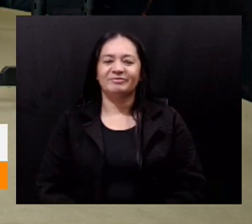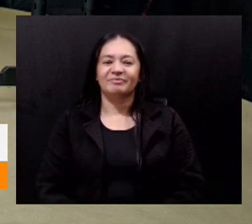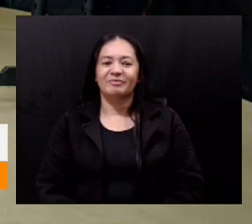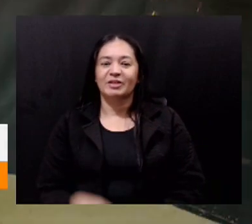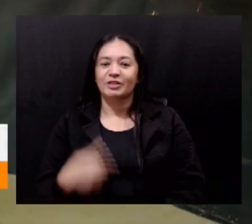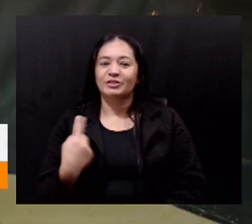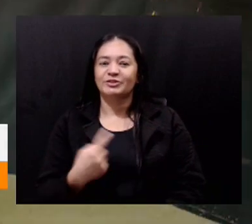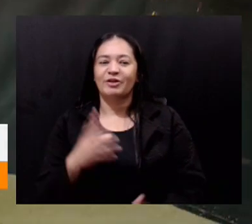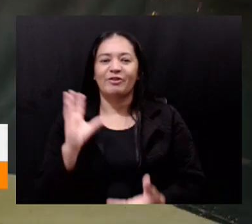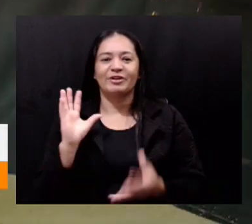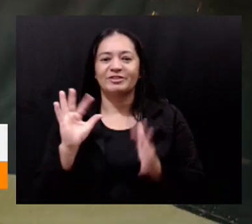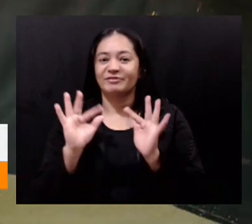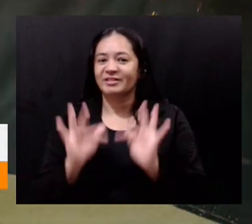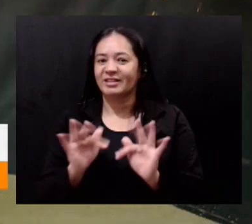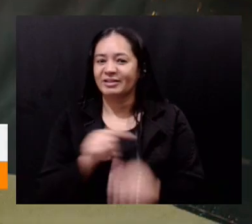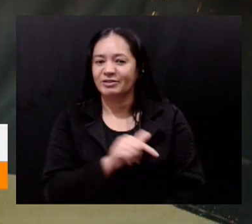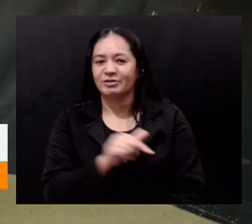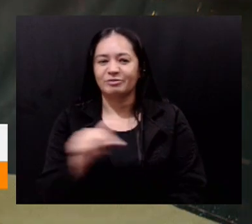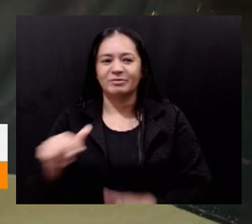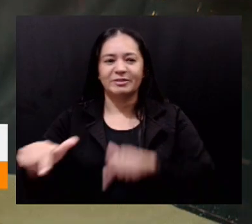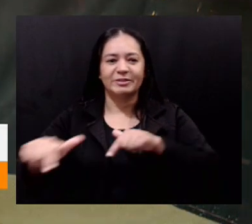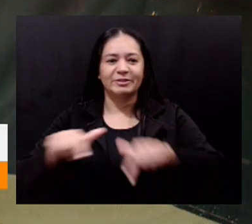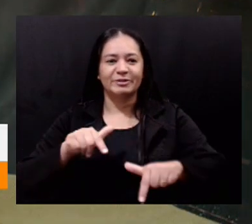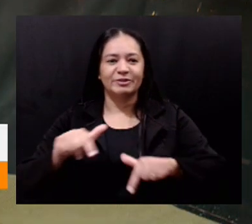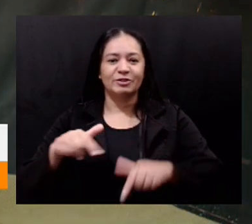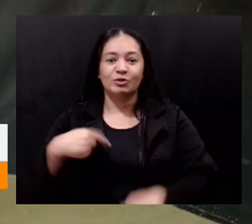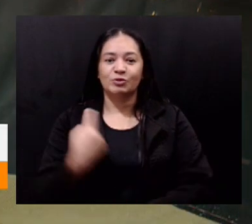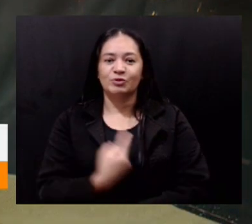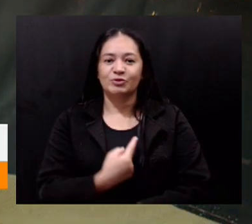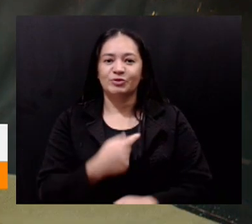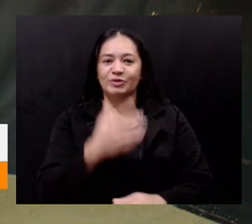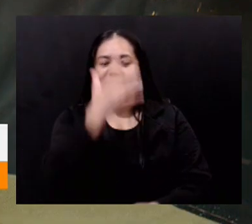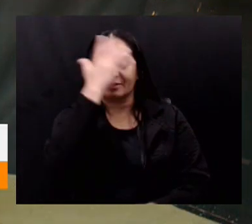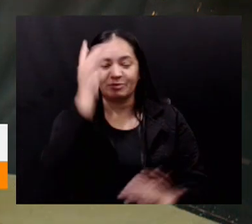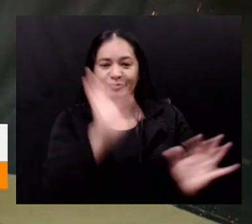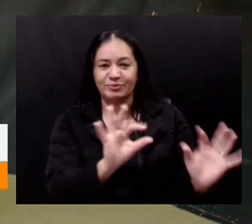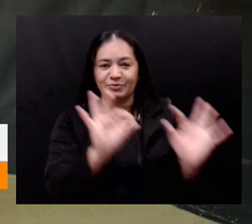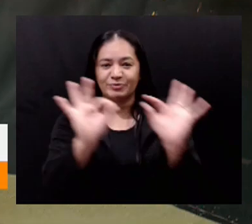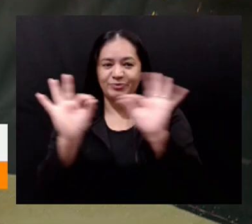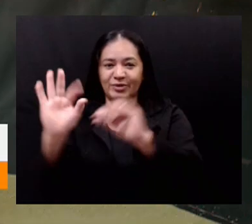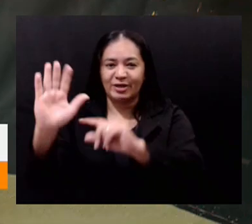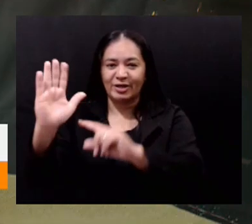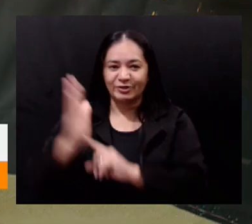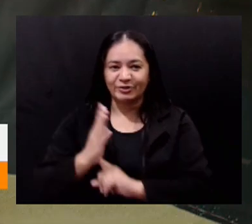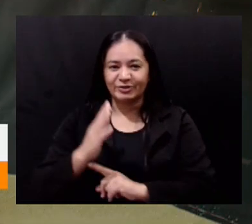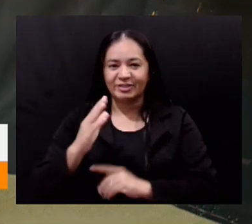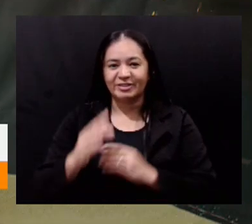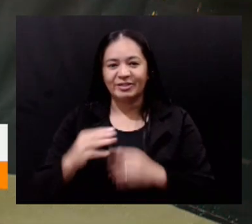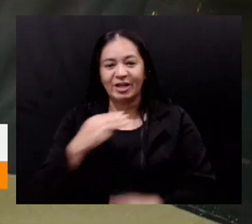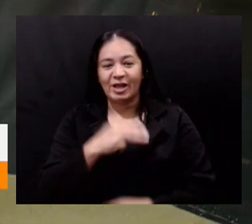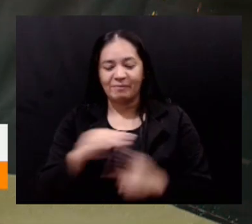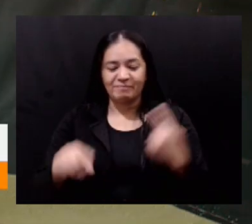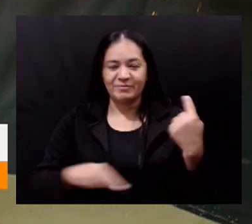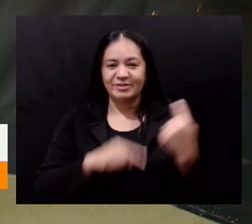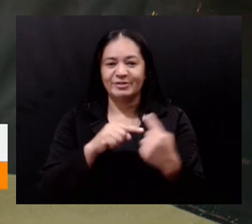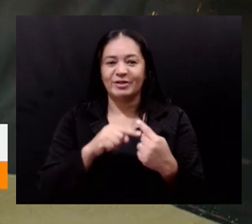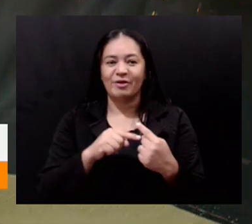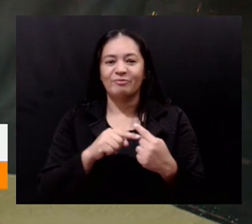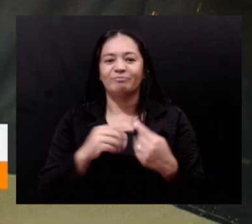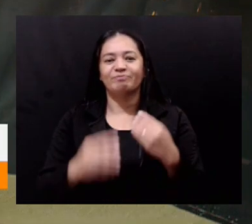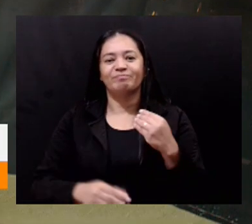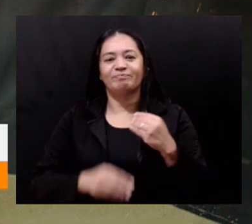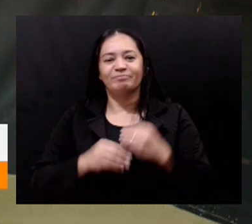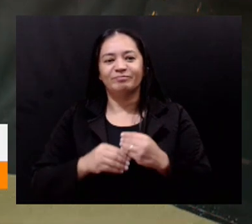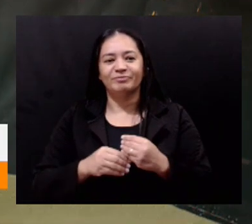de trabalho. Você sabe que os nossos telespectadores ajudam a gente a completar essa missão de trazer informação, né, todas as manhãs, de